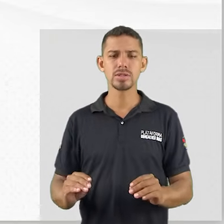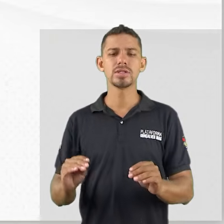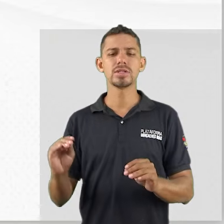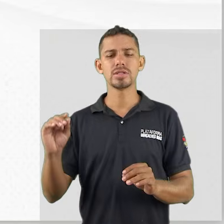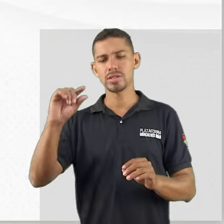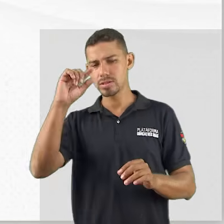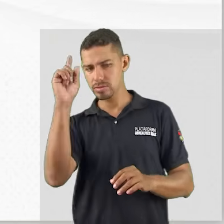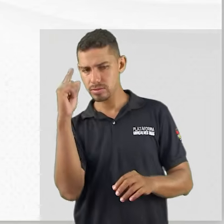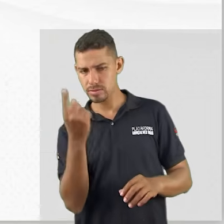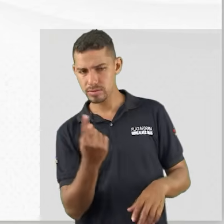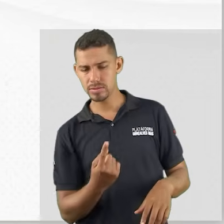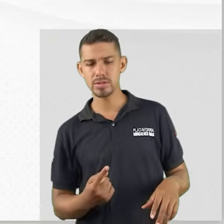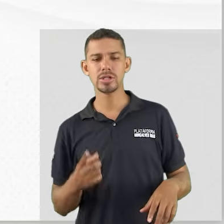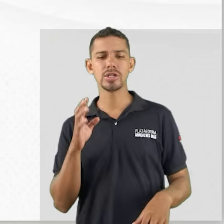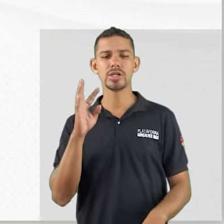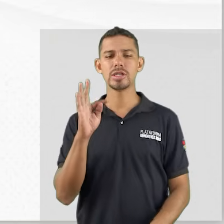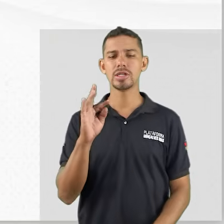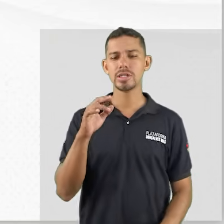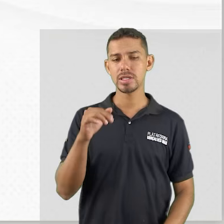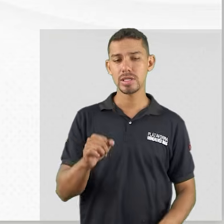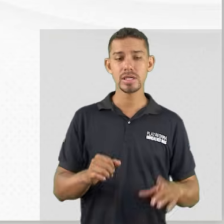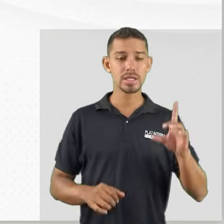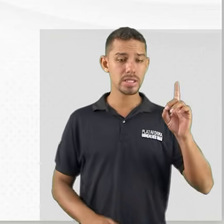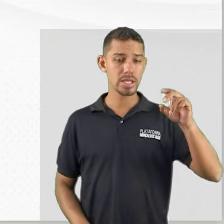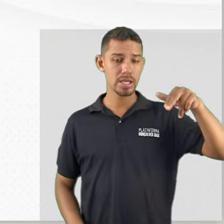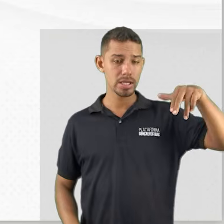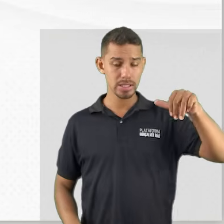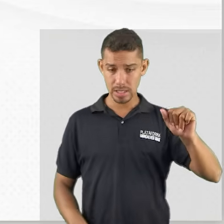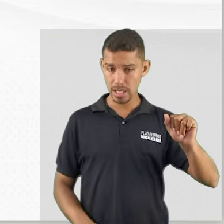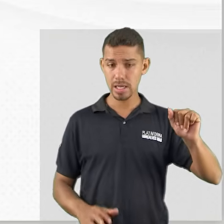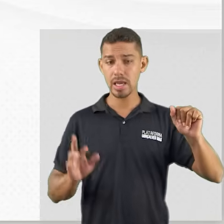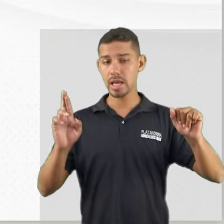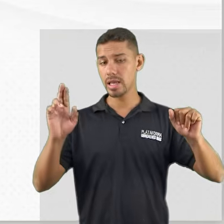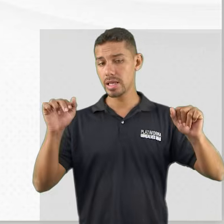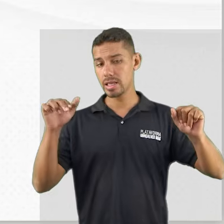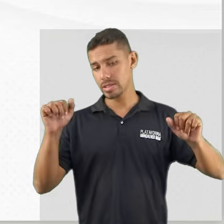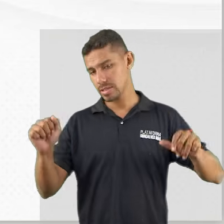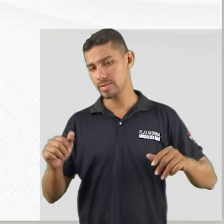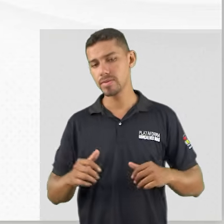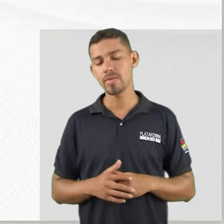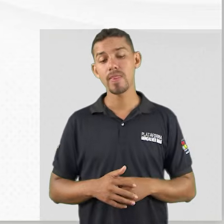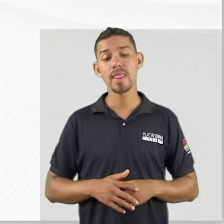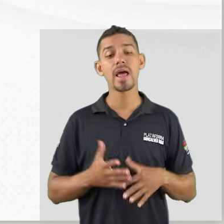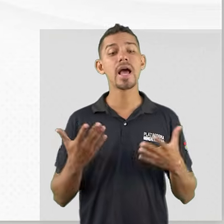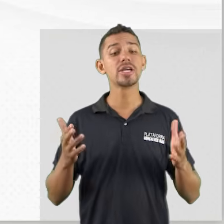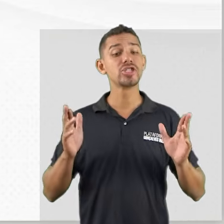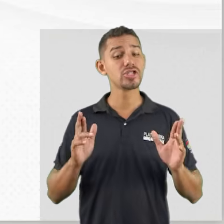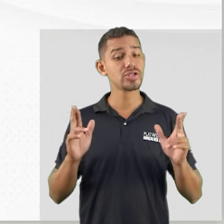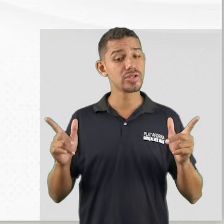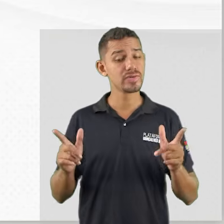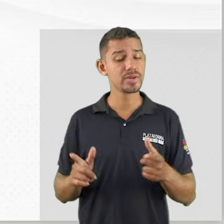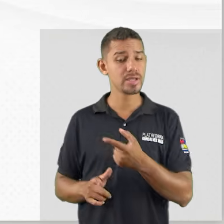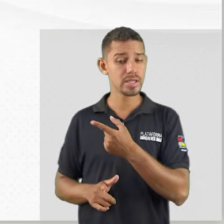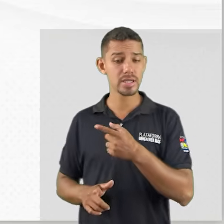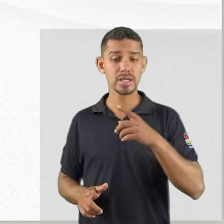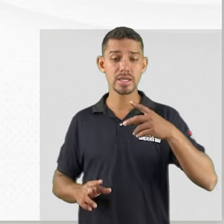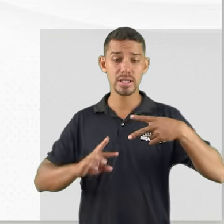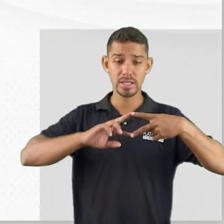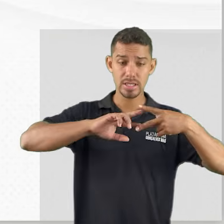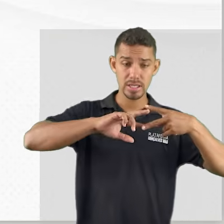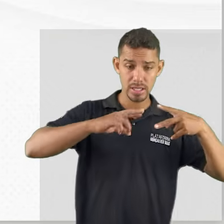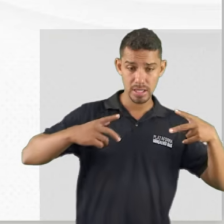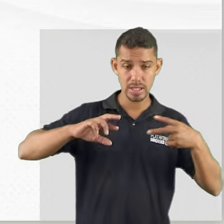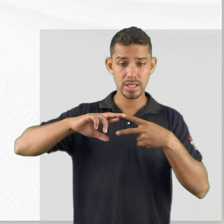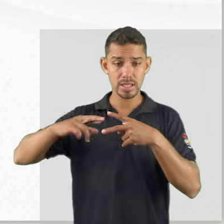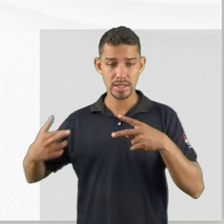fitas e nas bases nitrogenadas entre DNA e RNA? Vamos lá, então. Ele quer a diferença do DNA e do